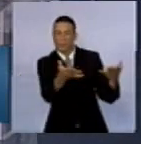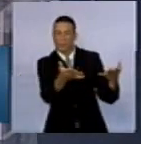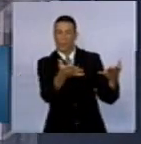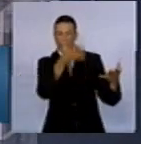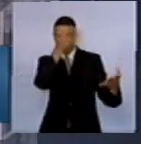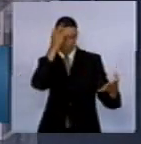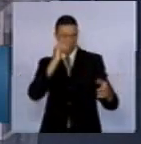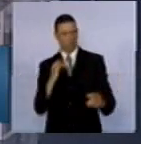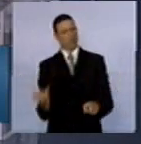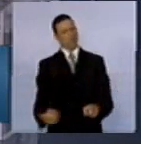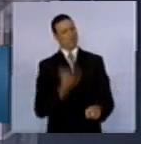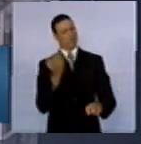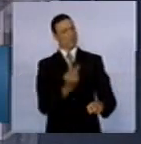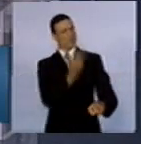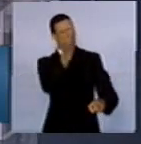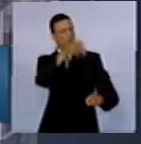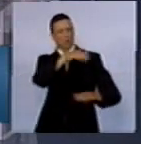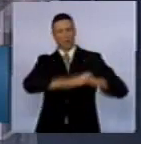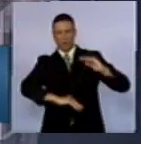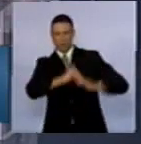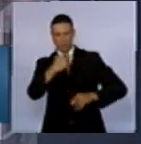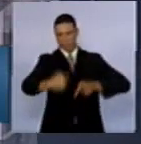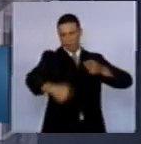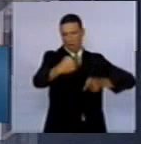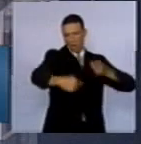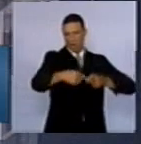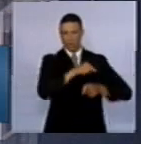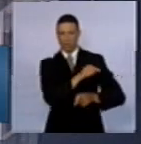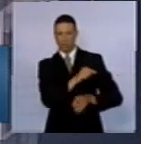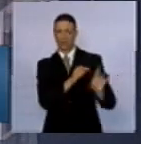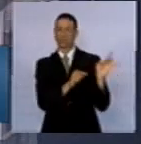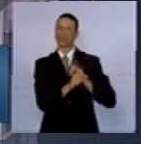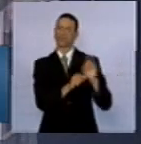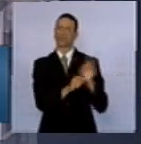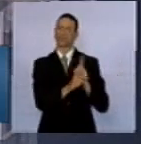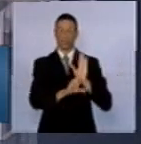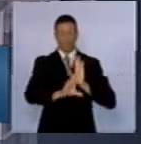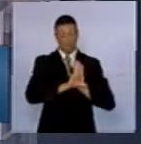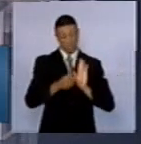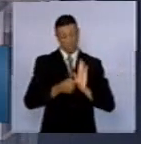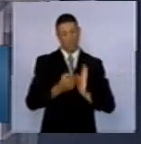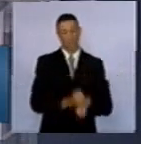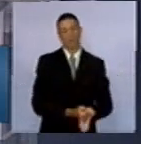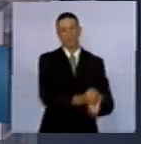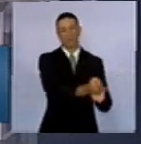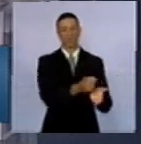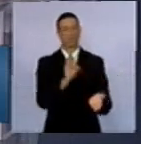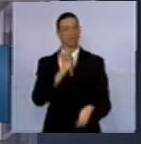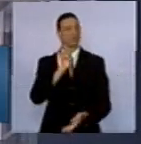força de seu mérito ou de sua competitividade, mas sim por uma força de uma lei.